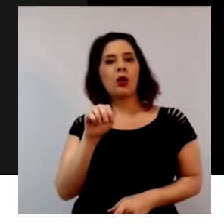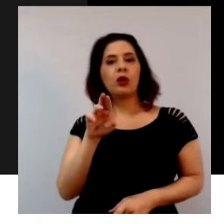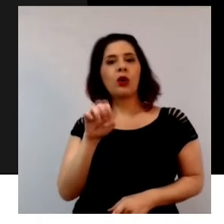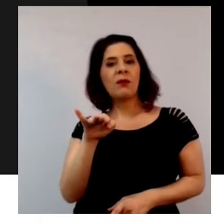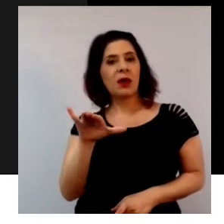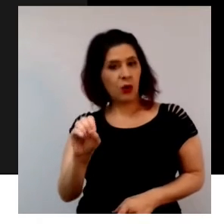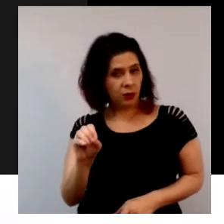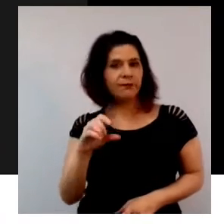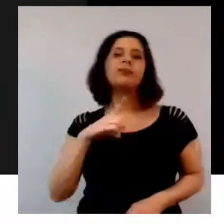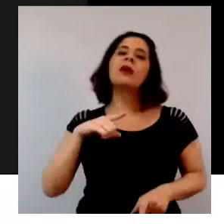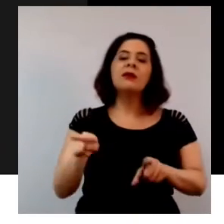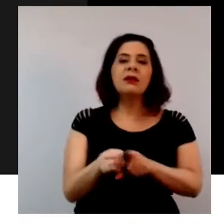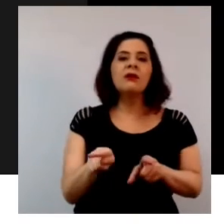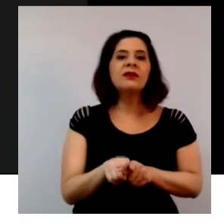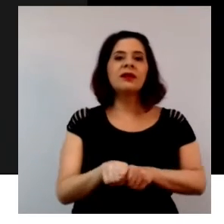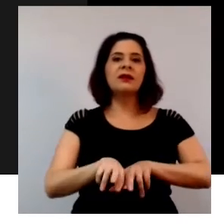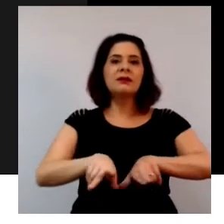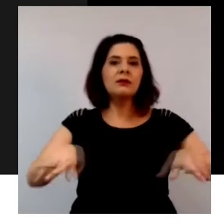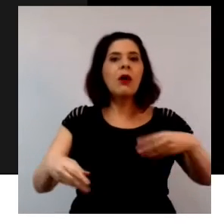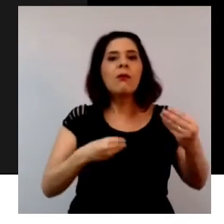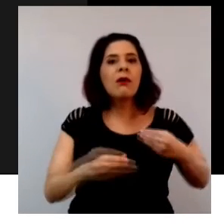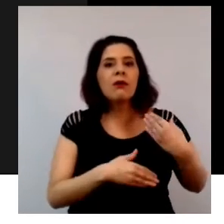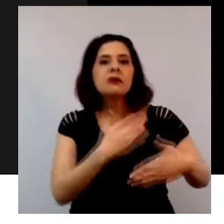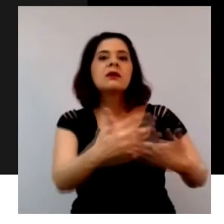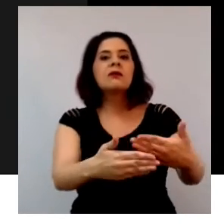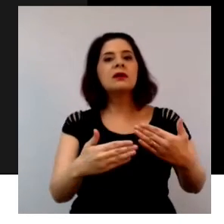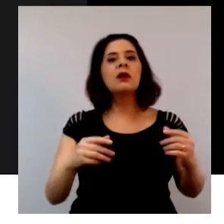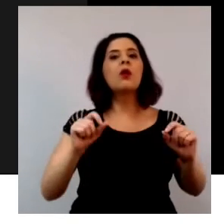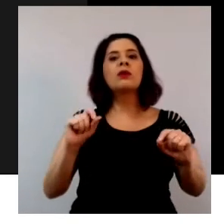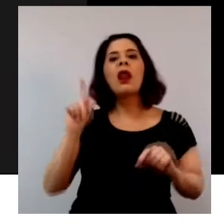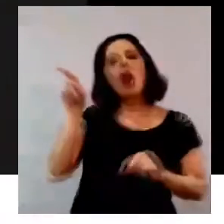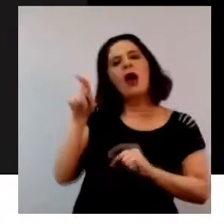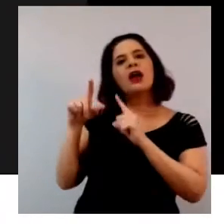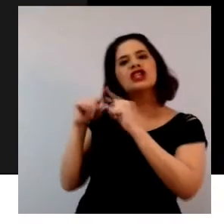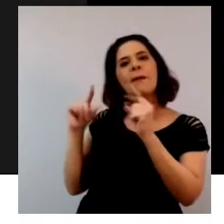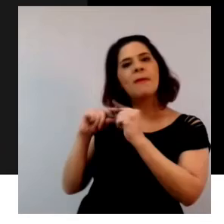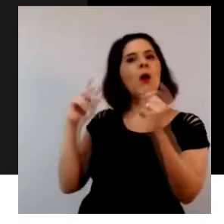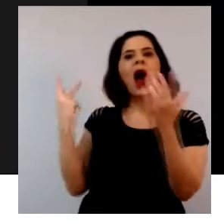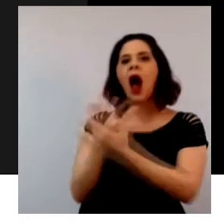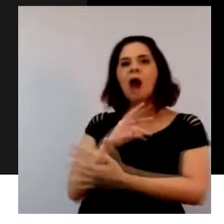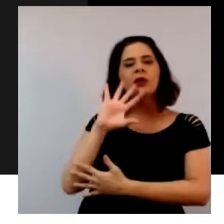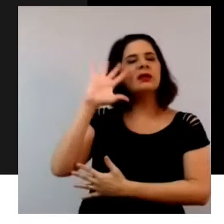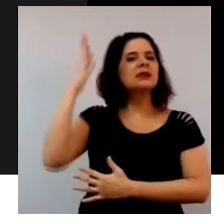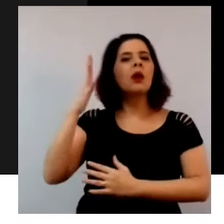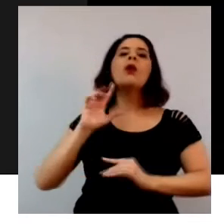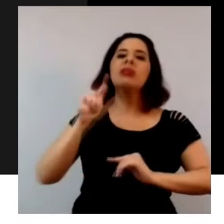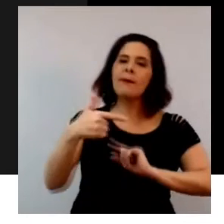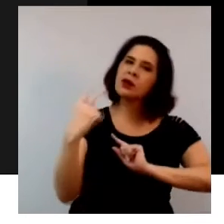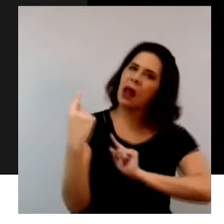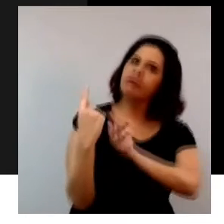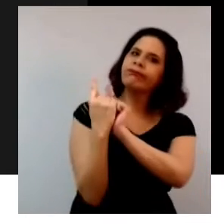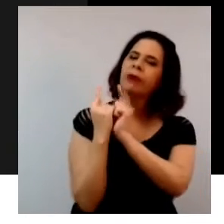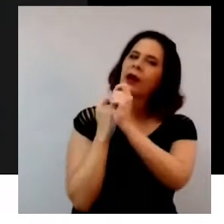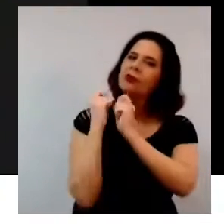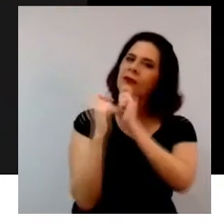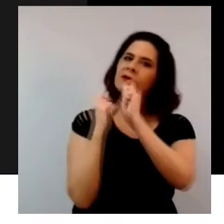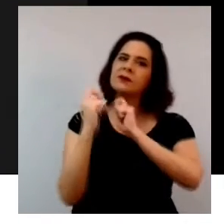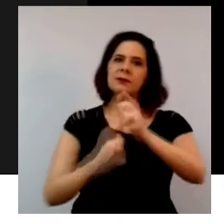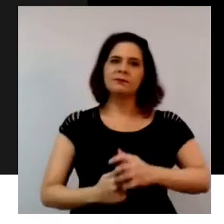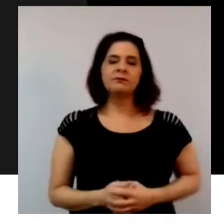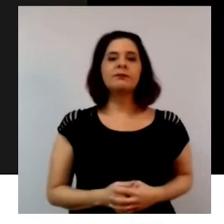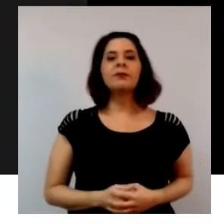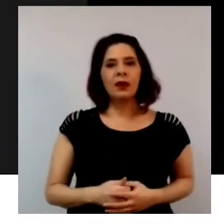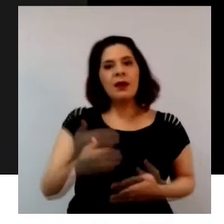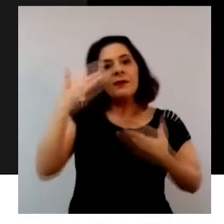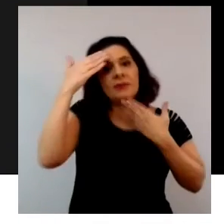as consequências econômicas da tragédia no Japão. Bem-vinda, Carla. Bem-vinda, obrigada pelo convite.